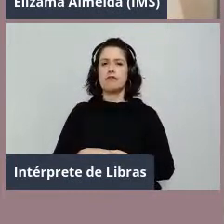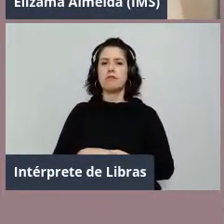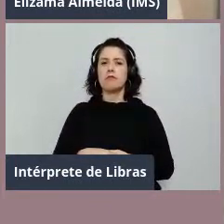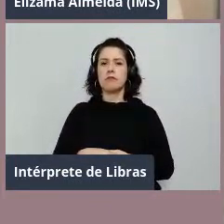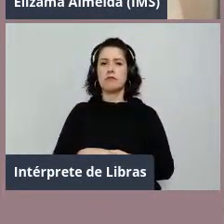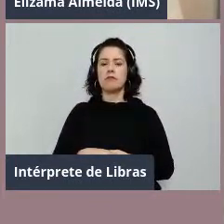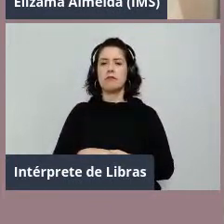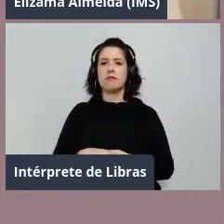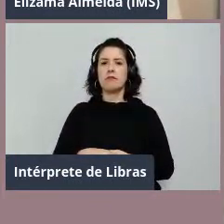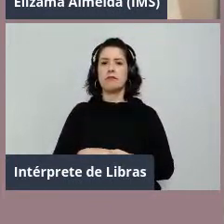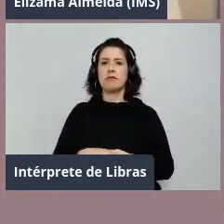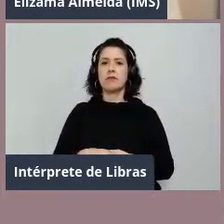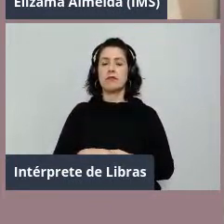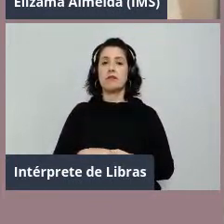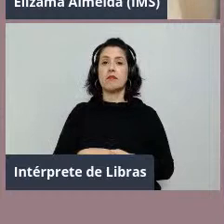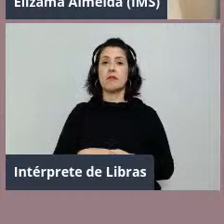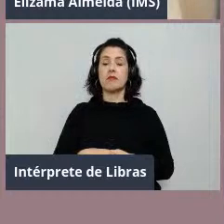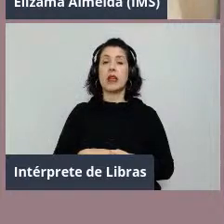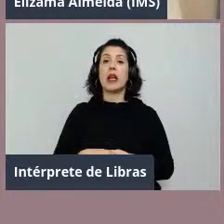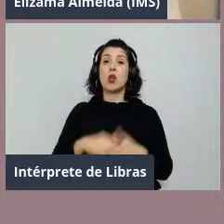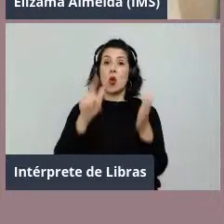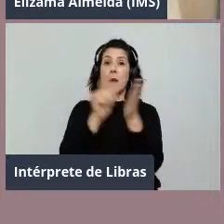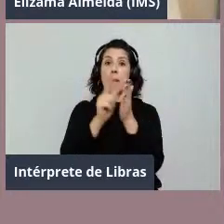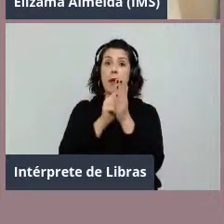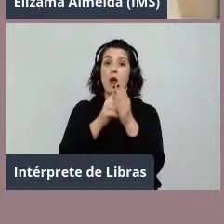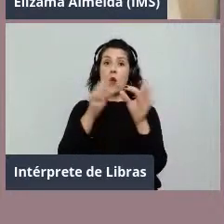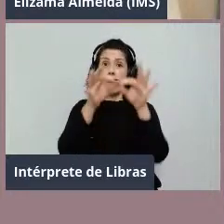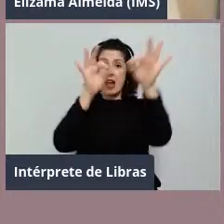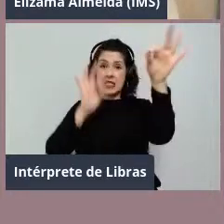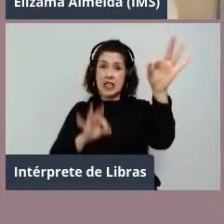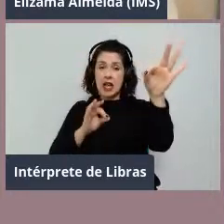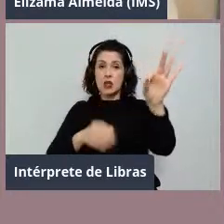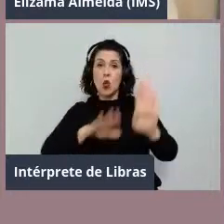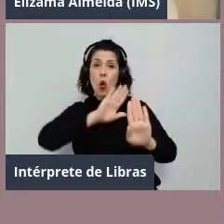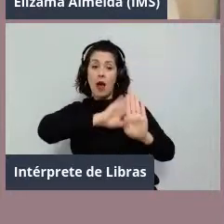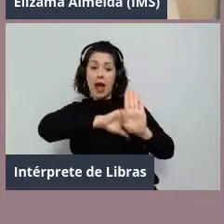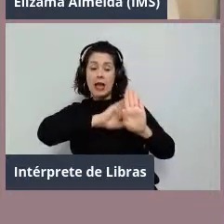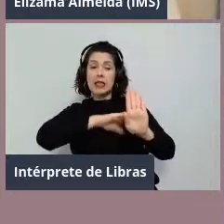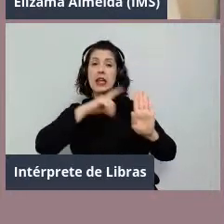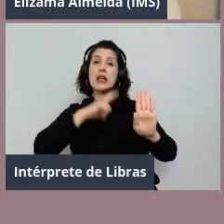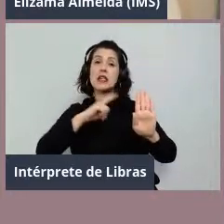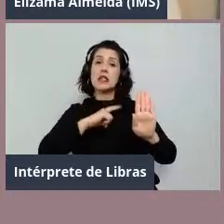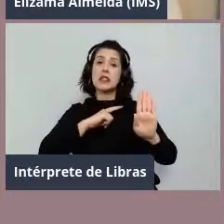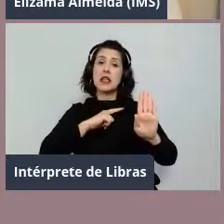E no verso daquele rasgado, por exemplo, tem essa inscrição,